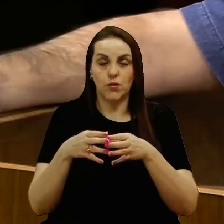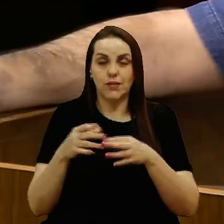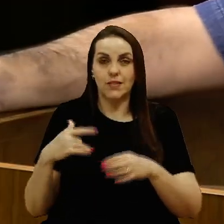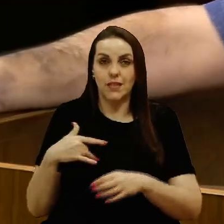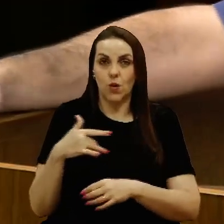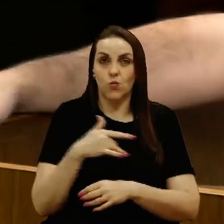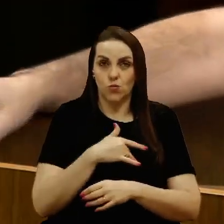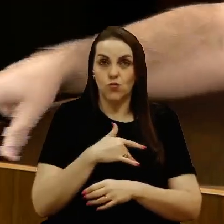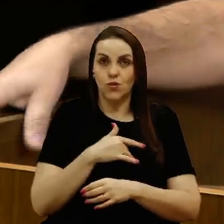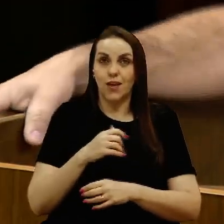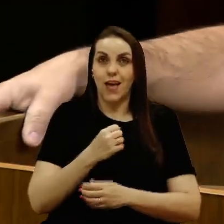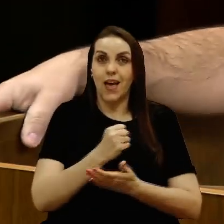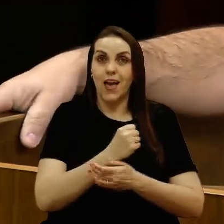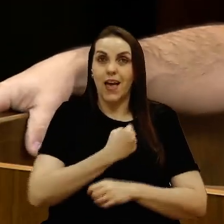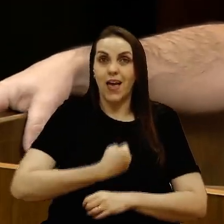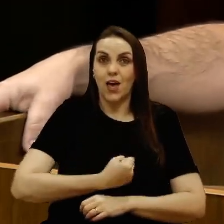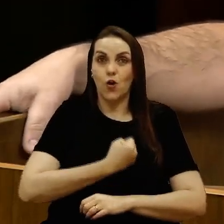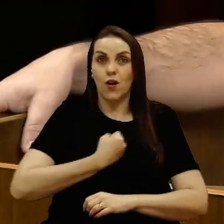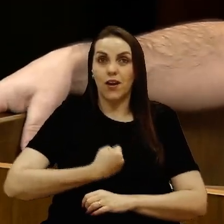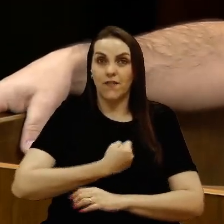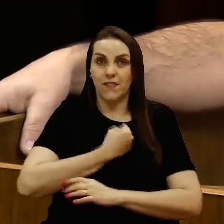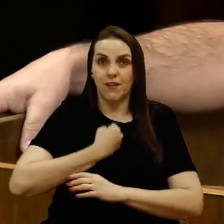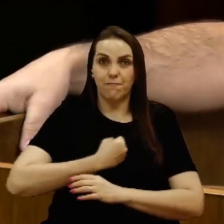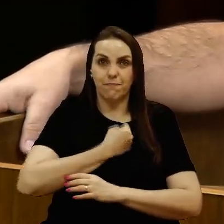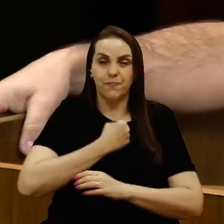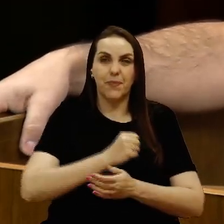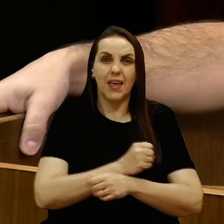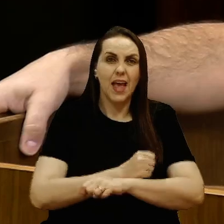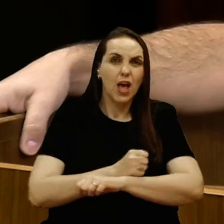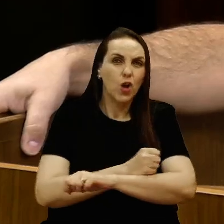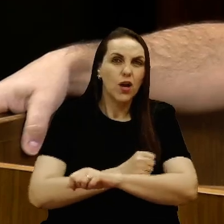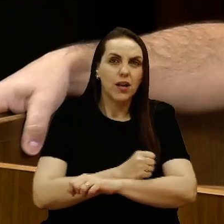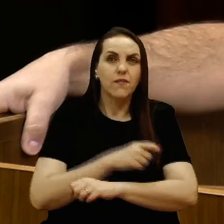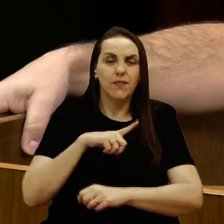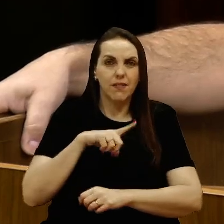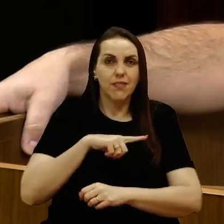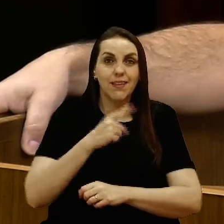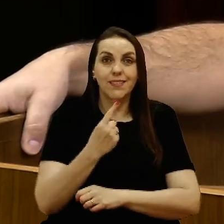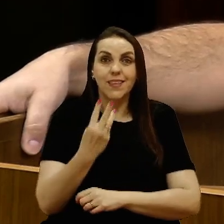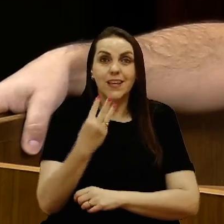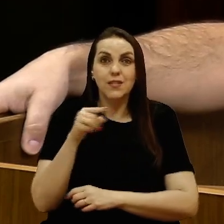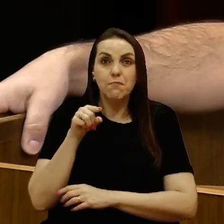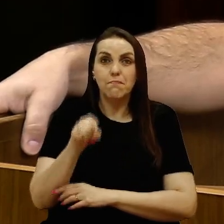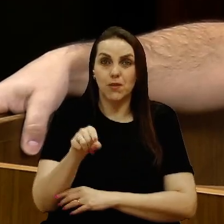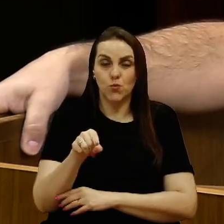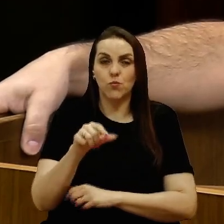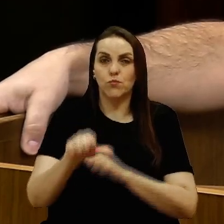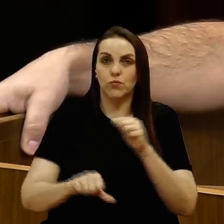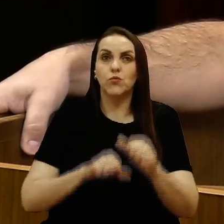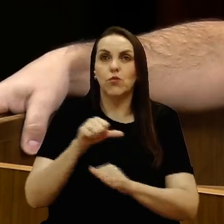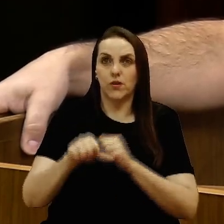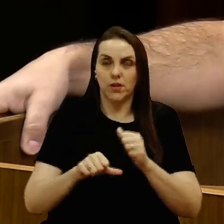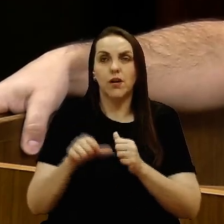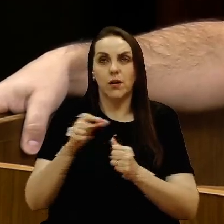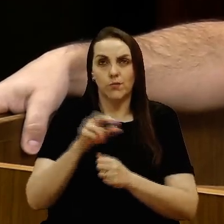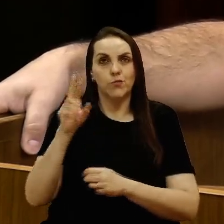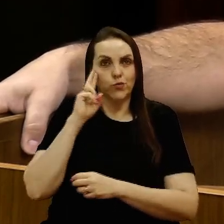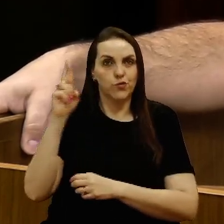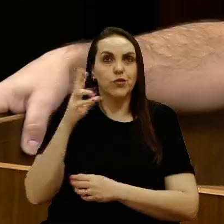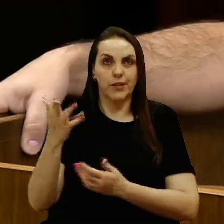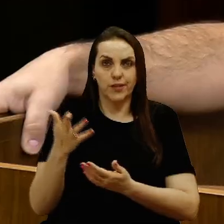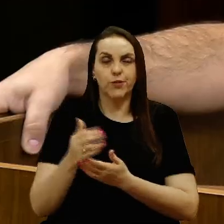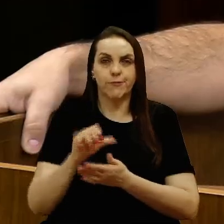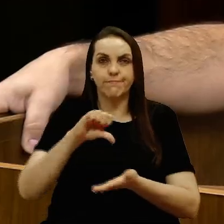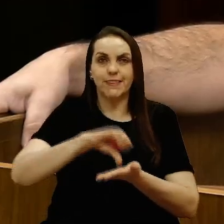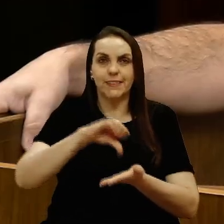13 mil pessoas na lista de espera de ecografias. E nós trocamos o nosso diretor, a qual quero parabenizar o Bruno, nosso diretor da Central de Exames. O cara